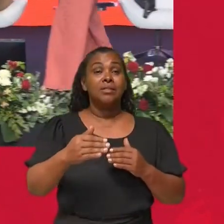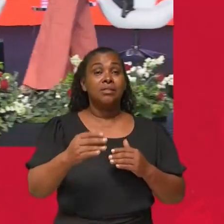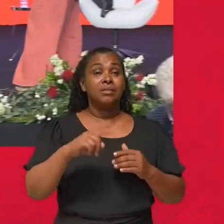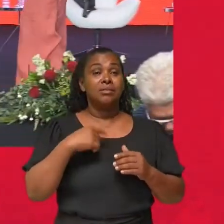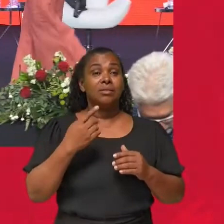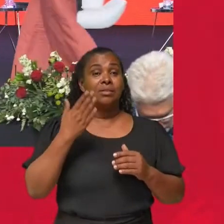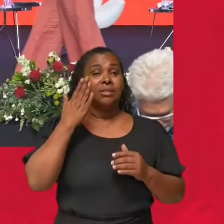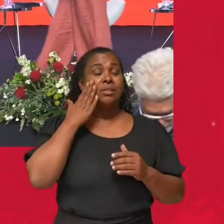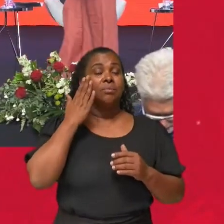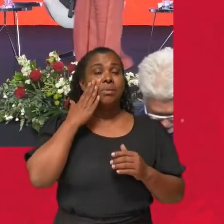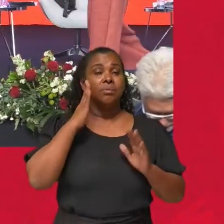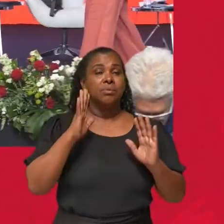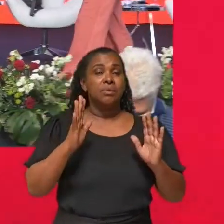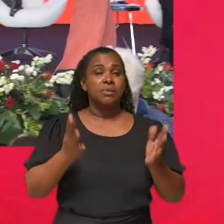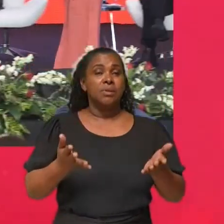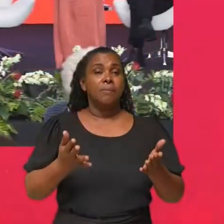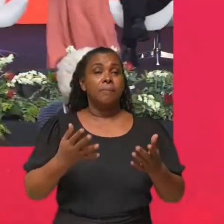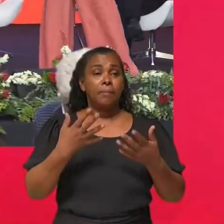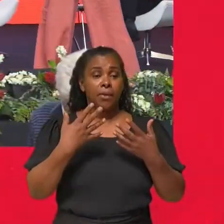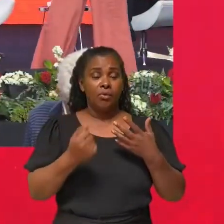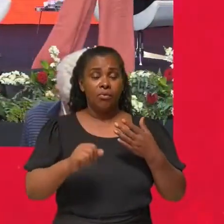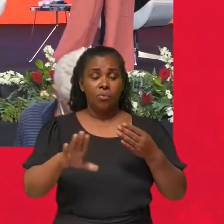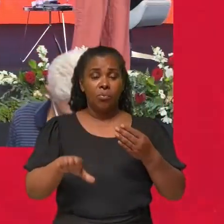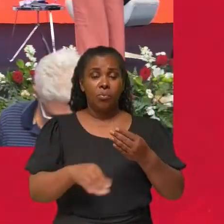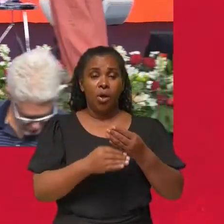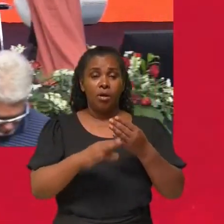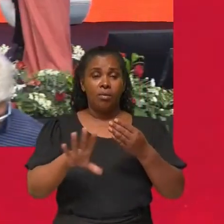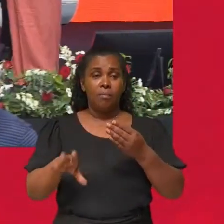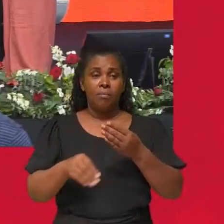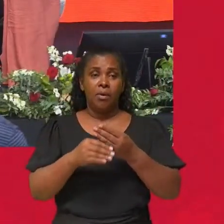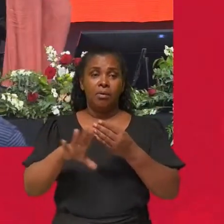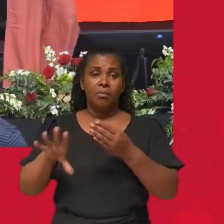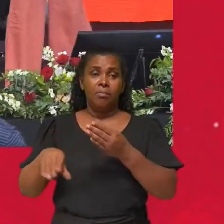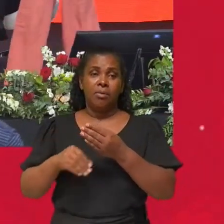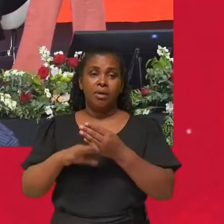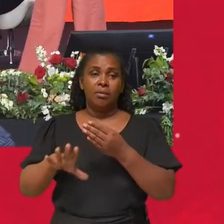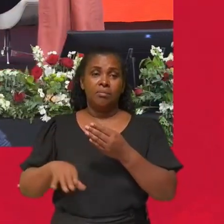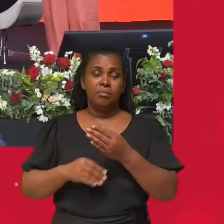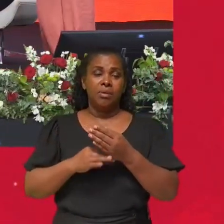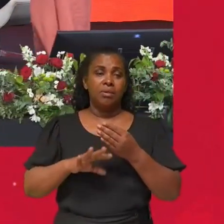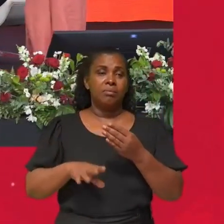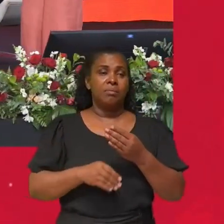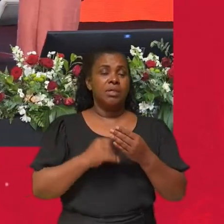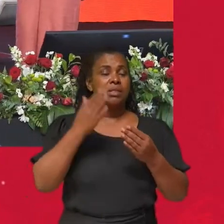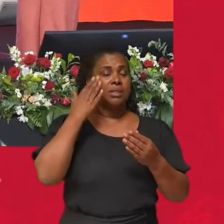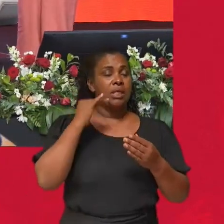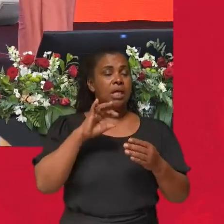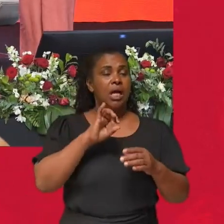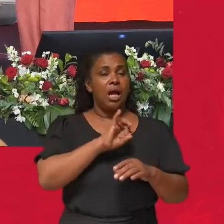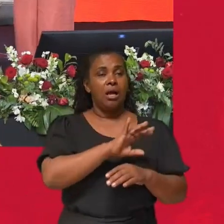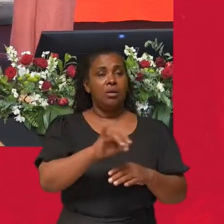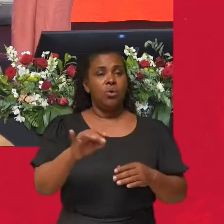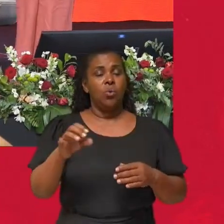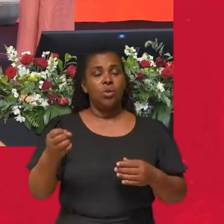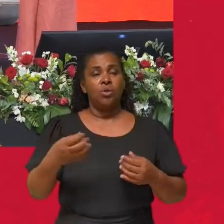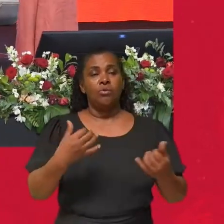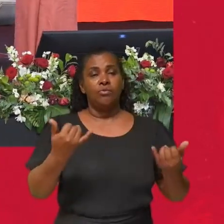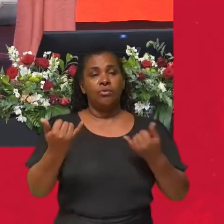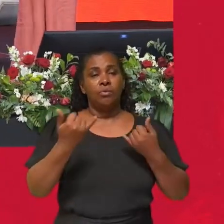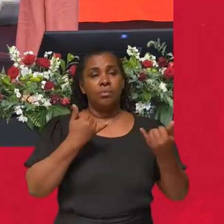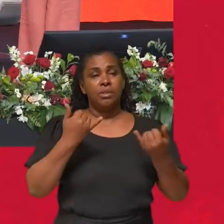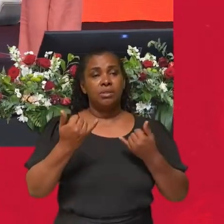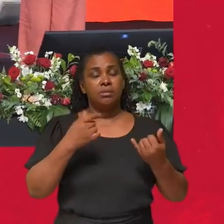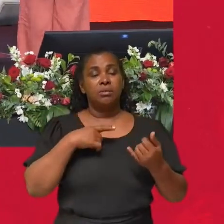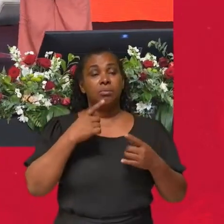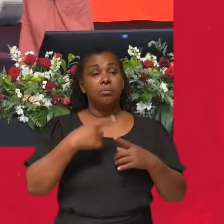E vamos agregando, sabendo que cada nova informação nós estamos falando aqui, o problema do PT